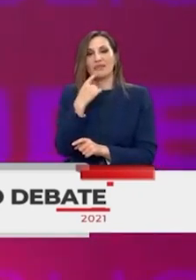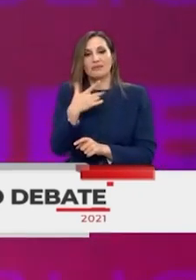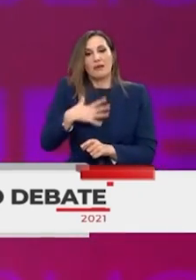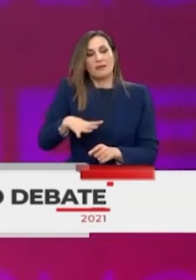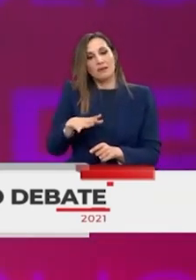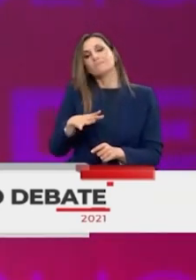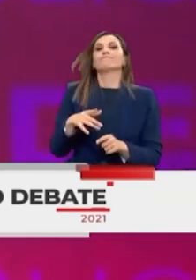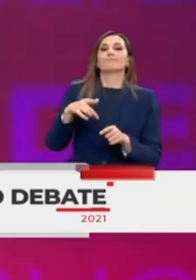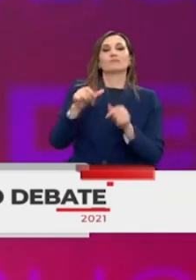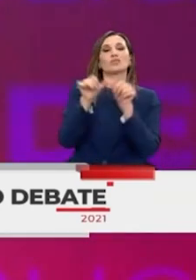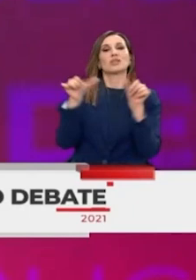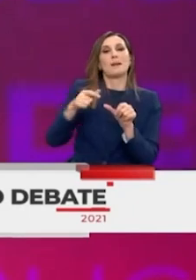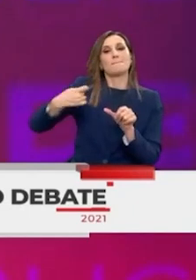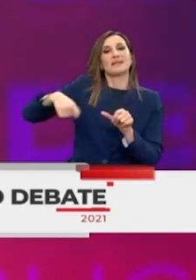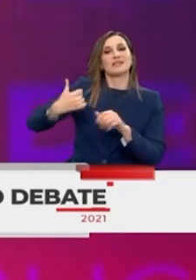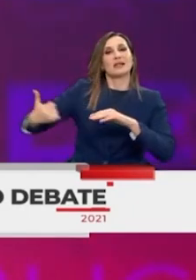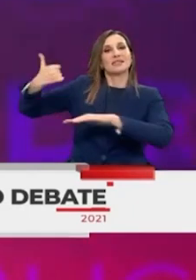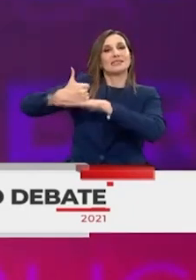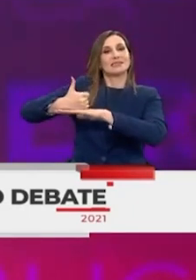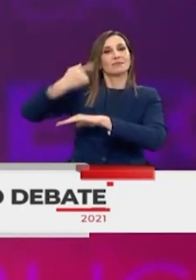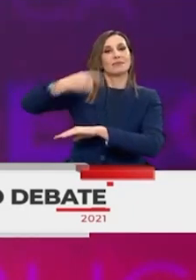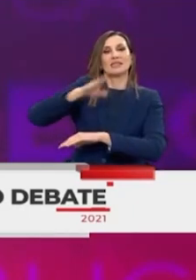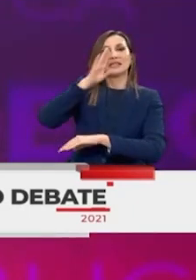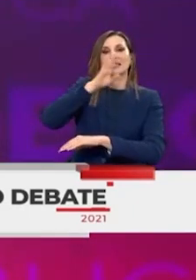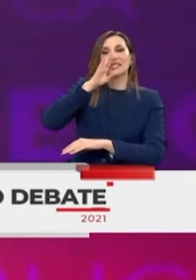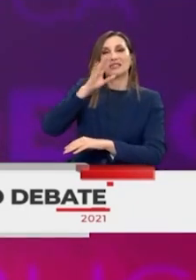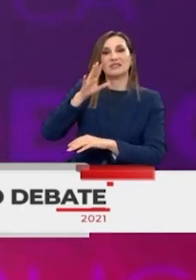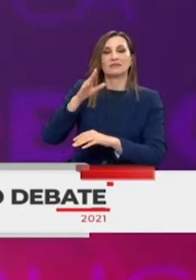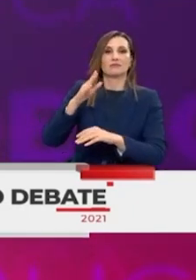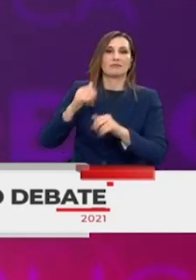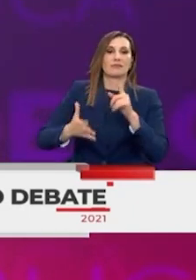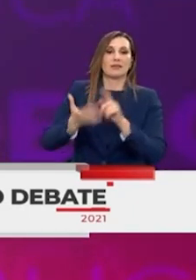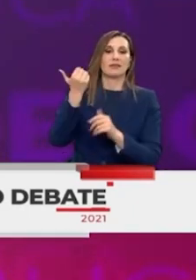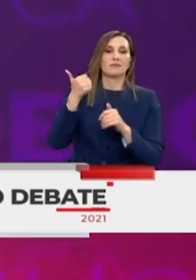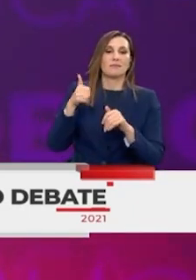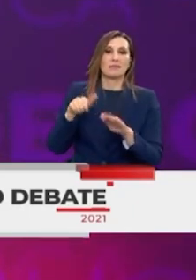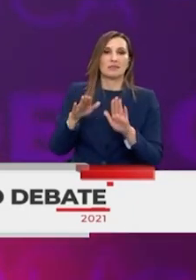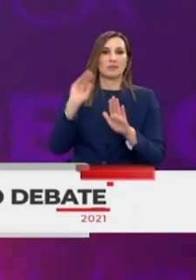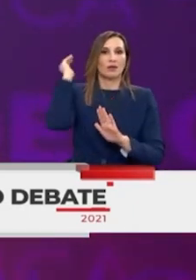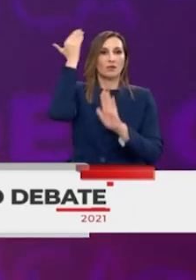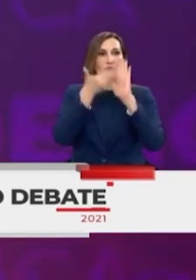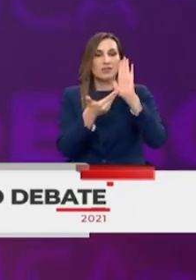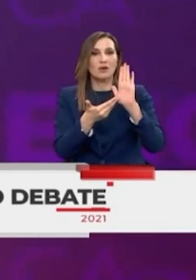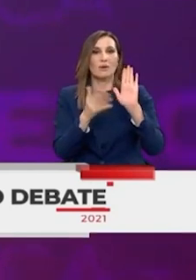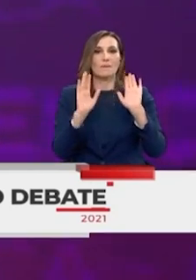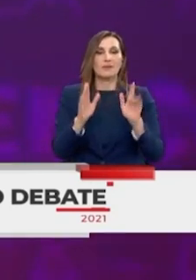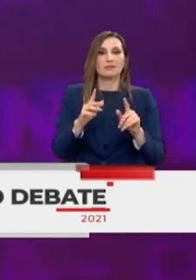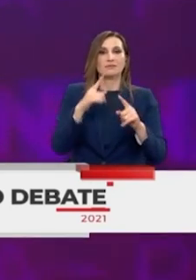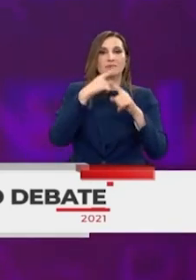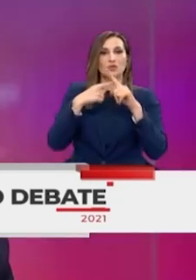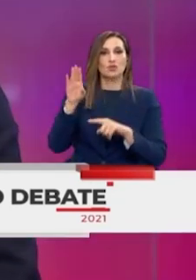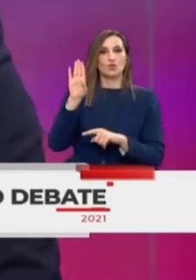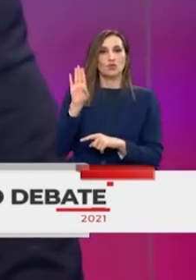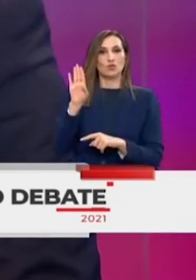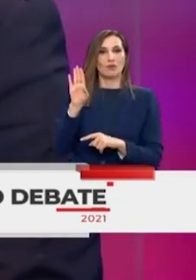regime presidencialista se for eleito, mas tem de jurar cumprir esta Constituição. Como é que vai mudar o